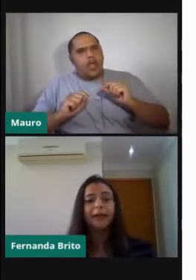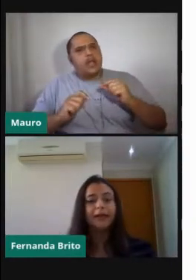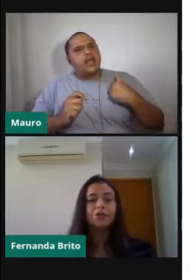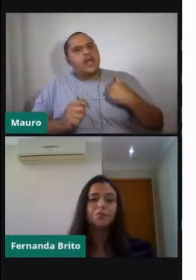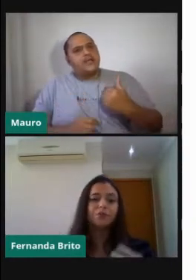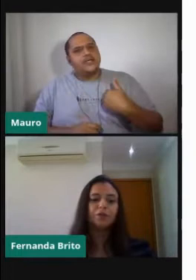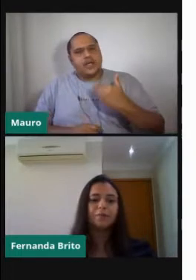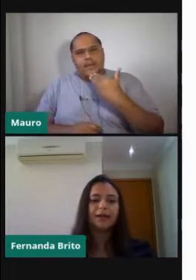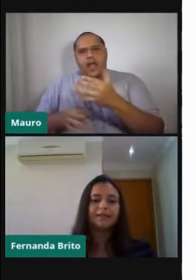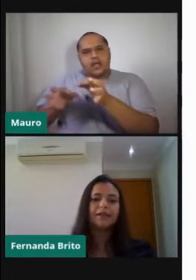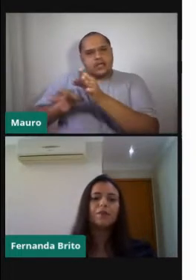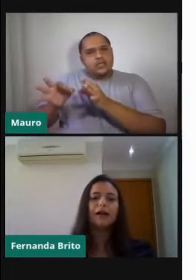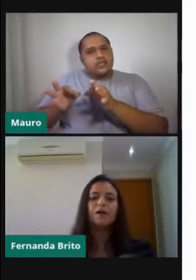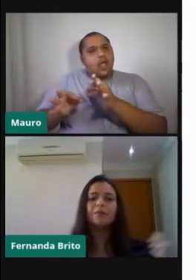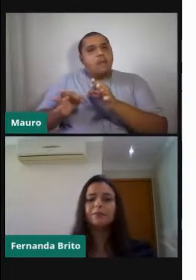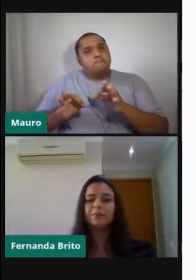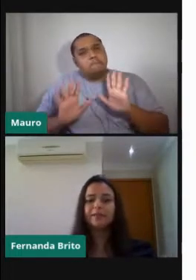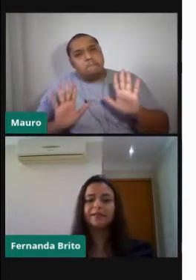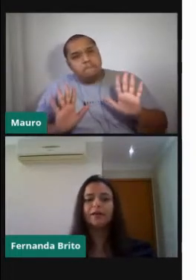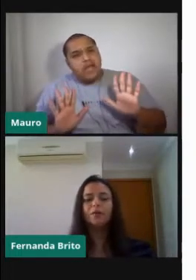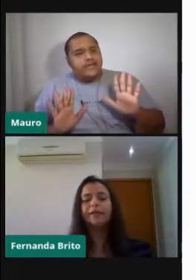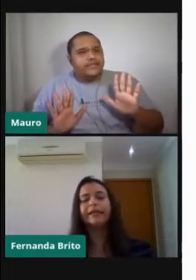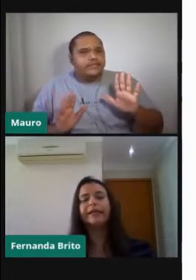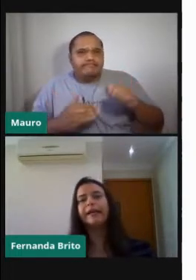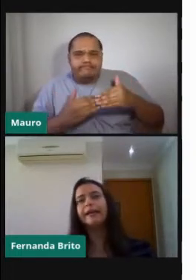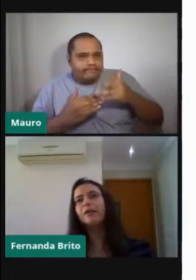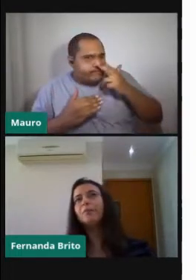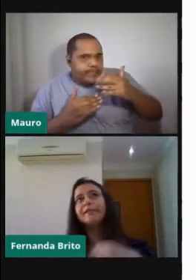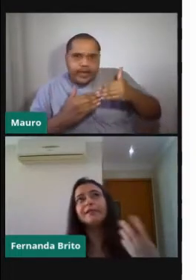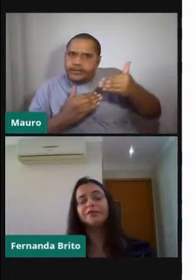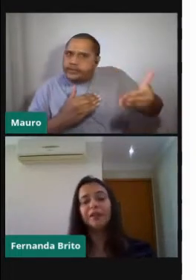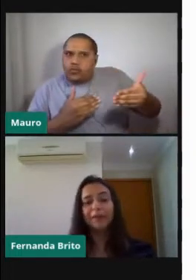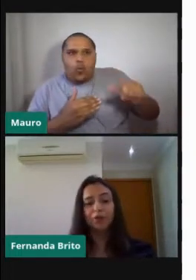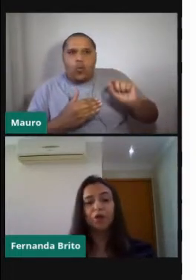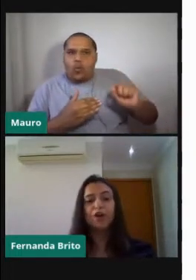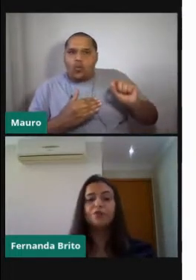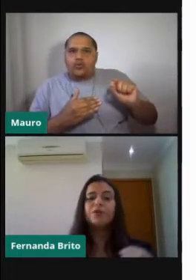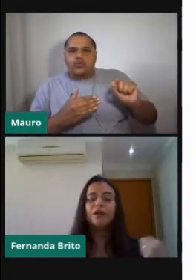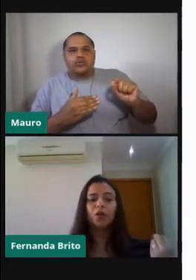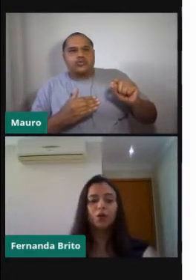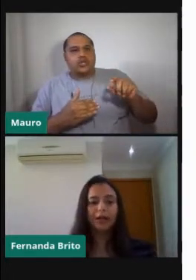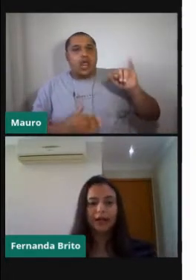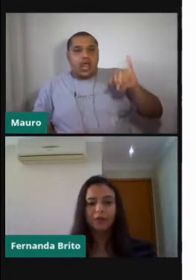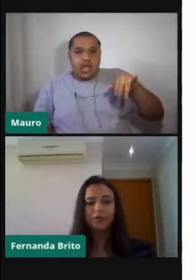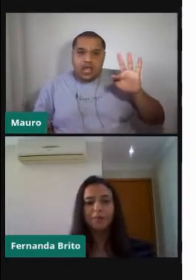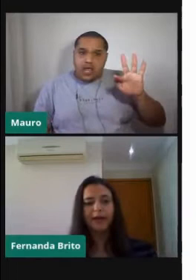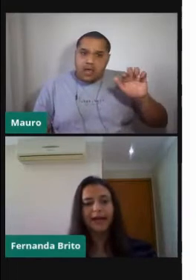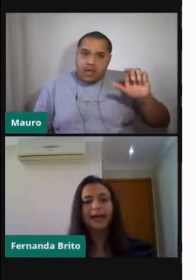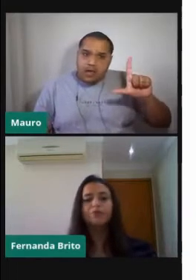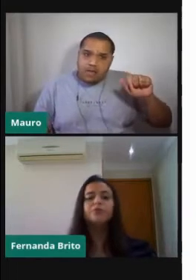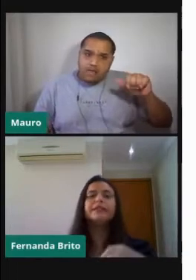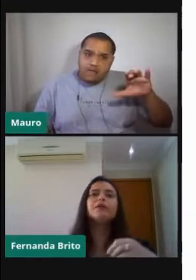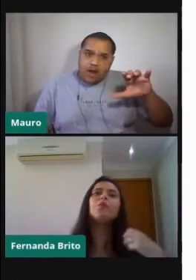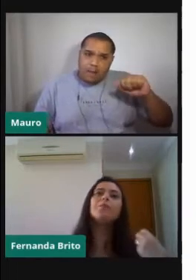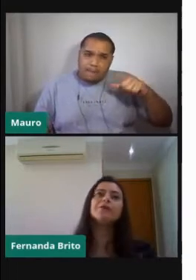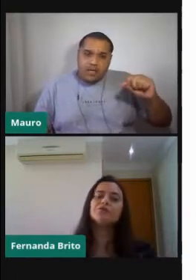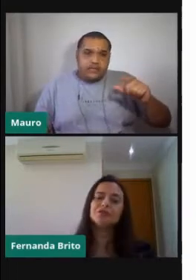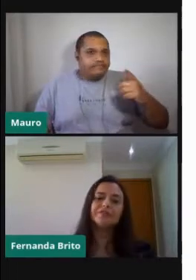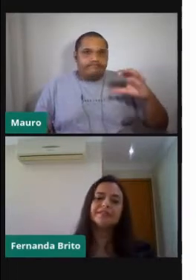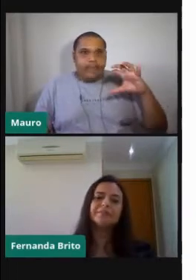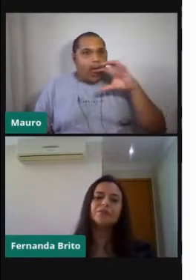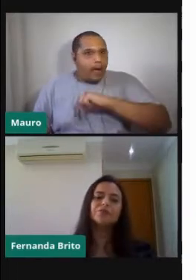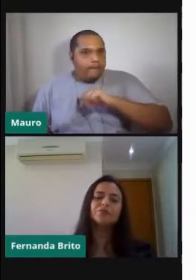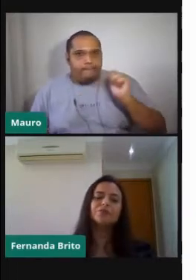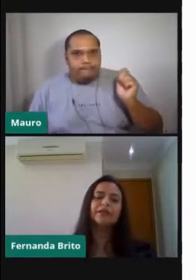infectado, mas, por alguma razão, há uma deposição, há um processo inflamatório local disparado, né, com